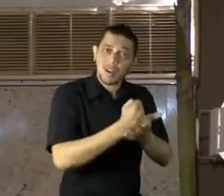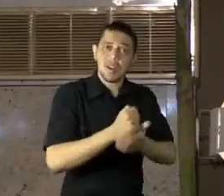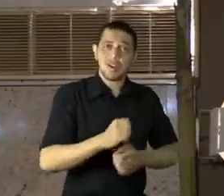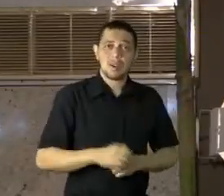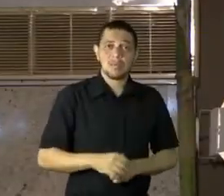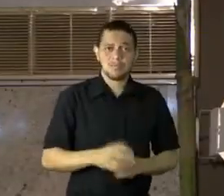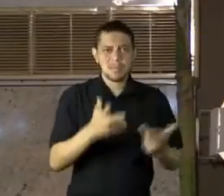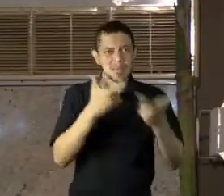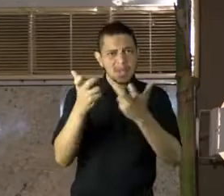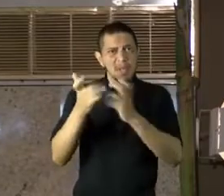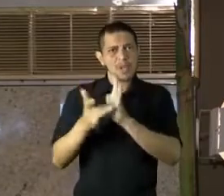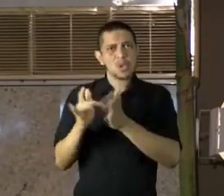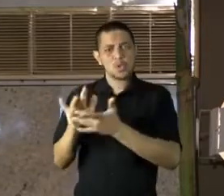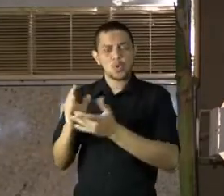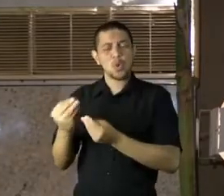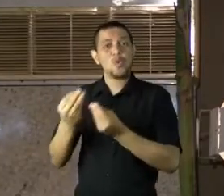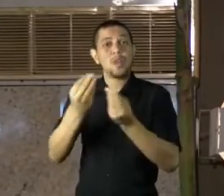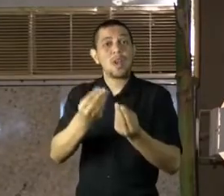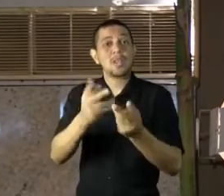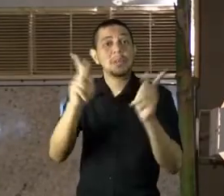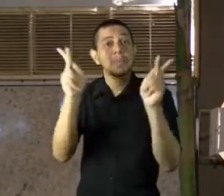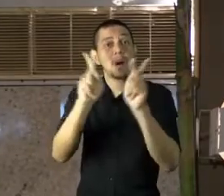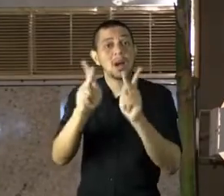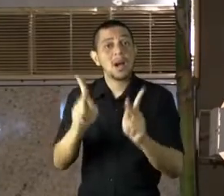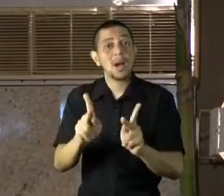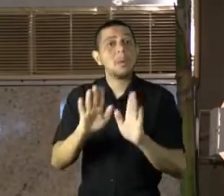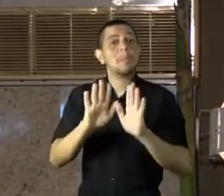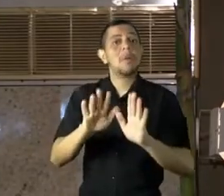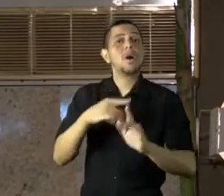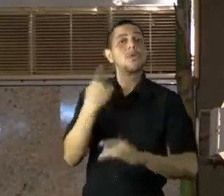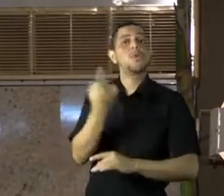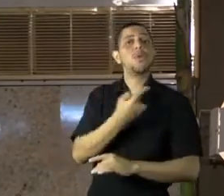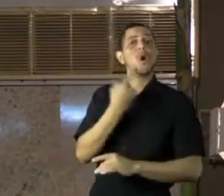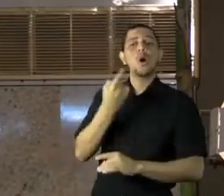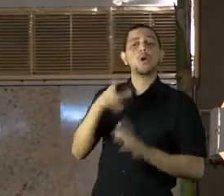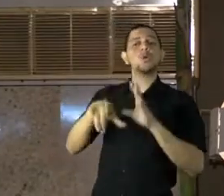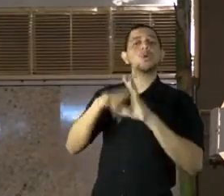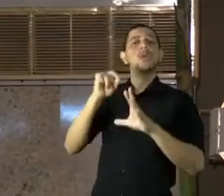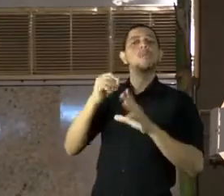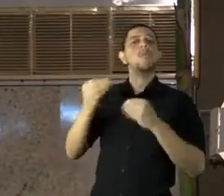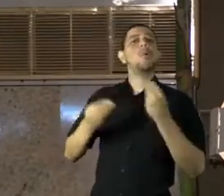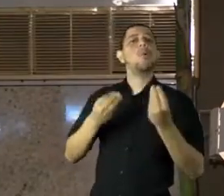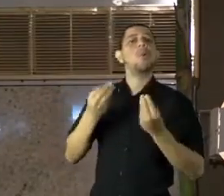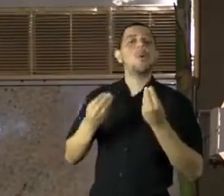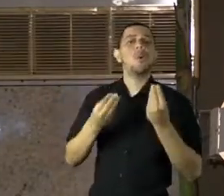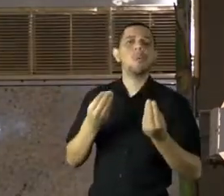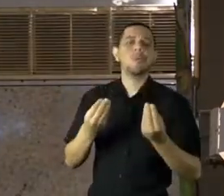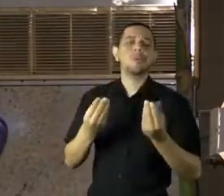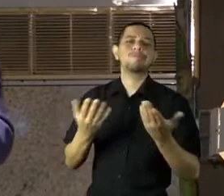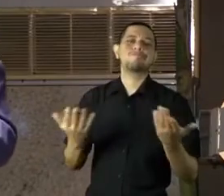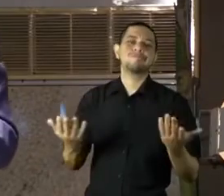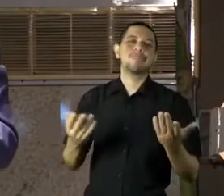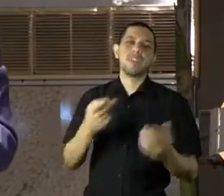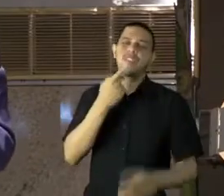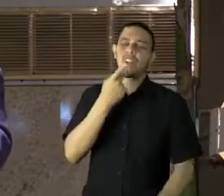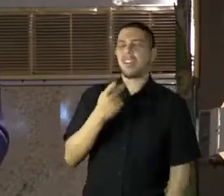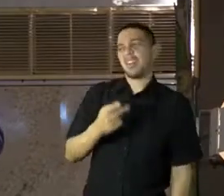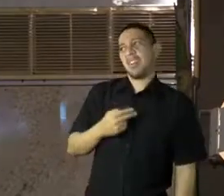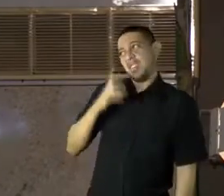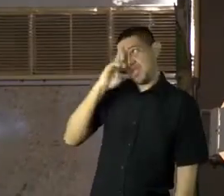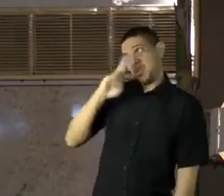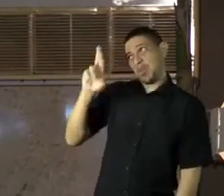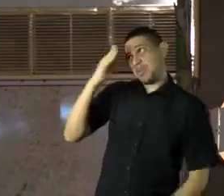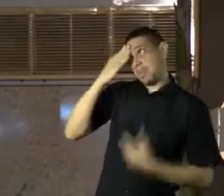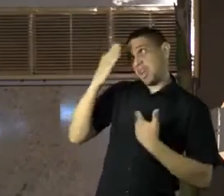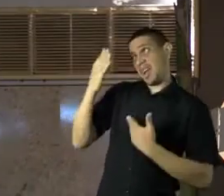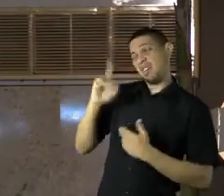nos oferece a paz e como nós respondemos como Nós escolhemos muitas vezes nós fizemos não senhor obrigado